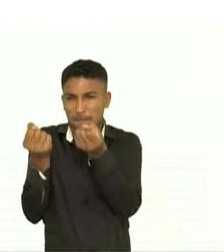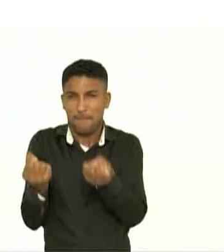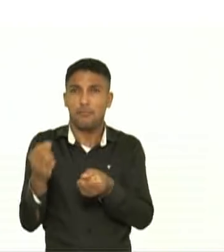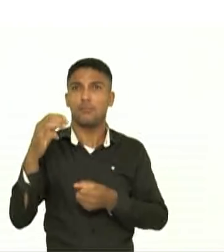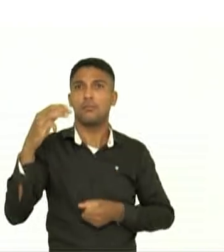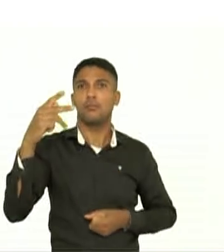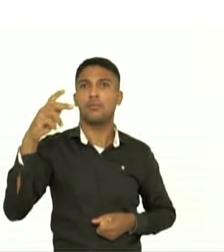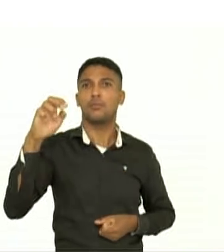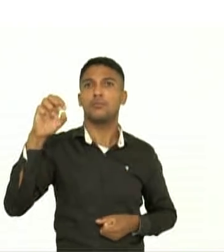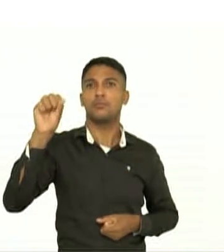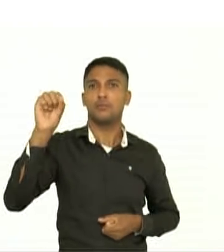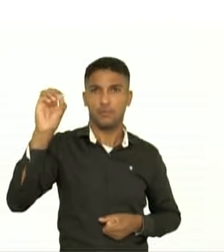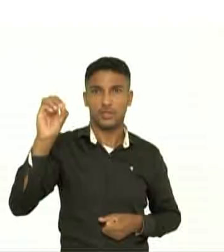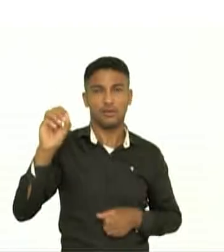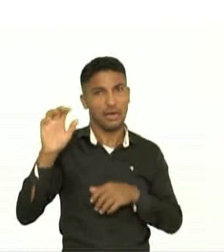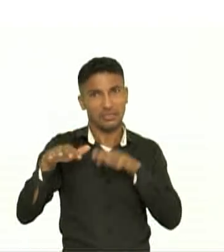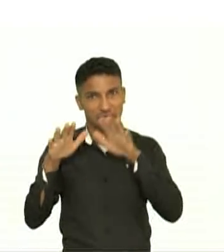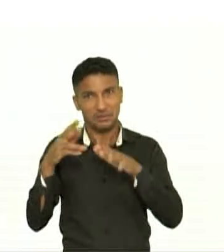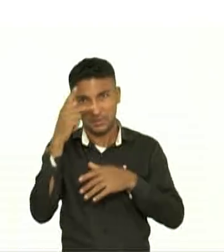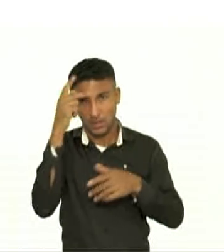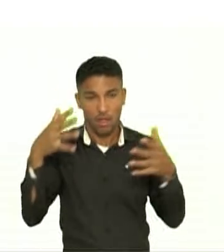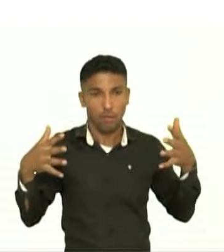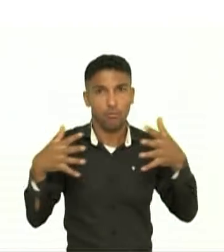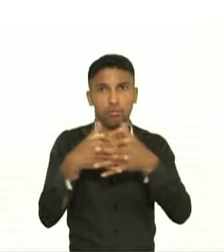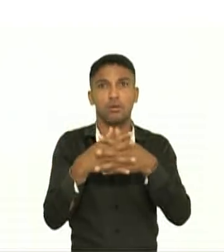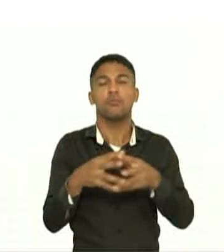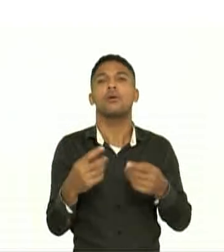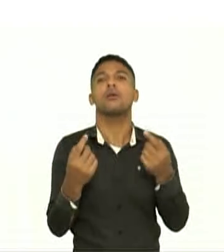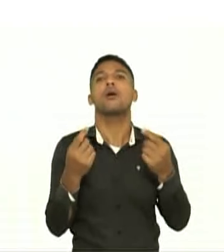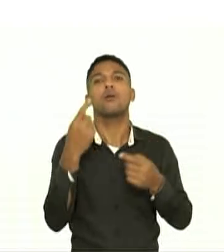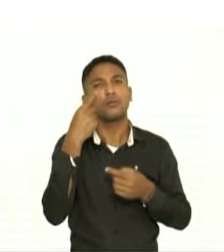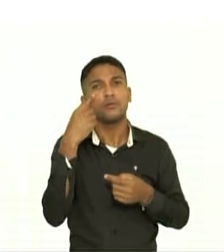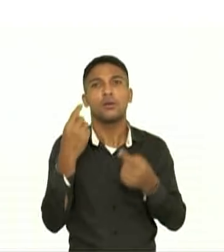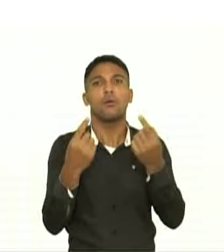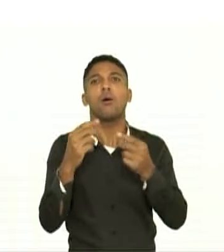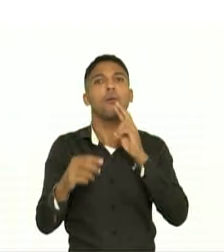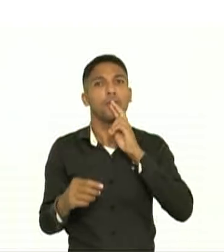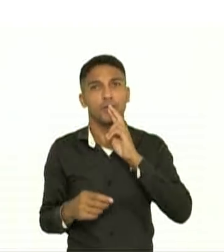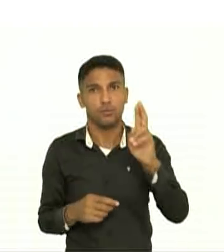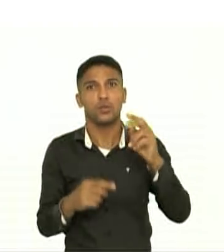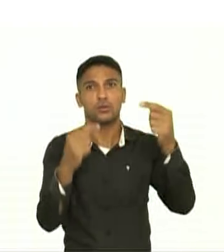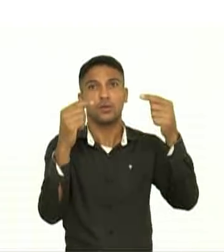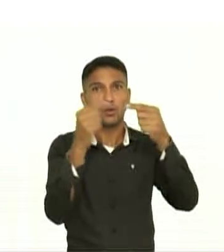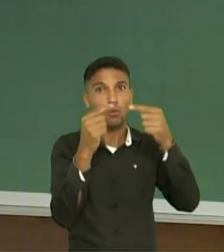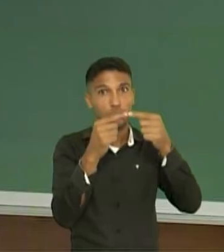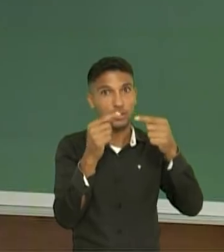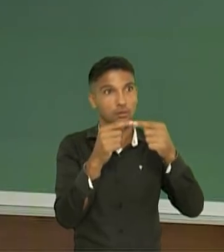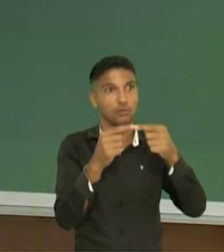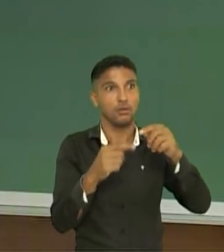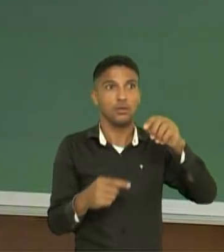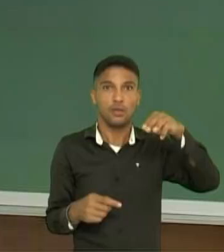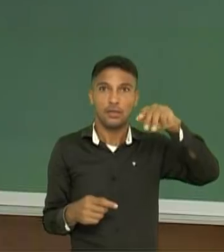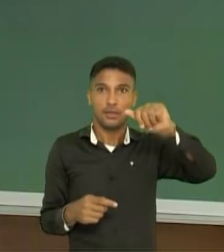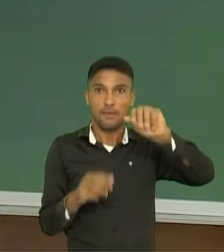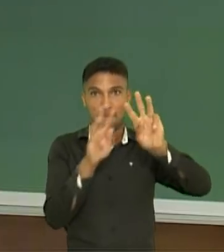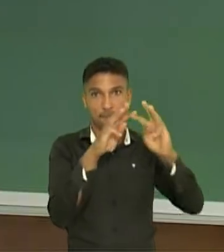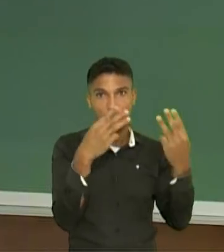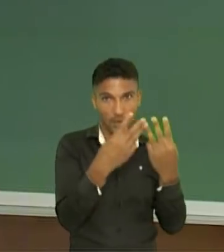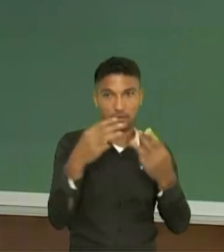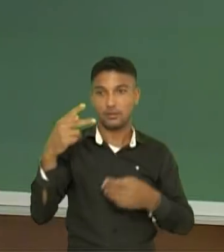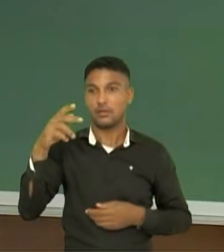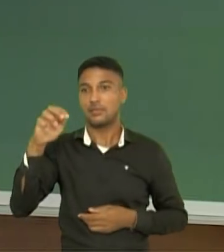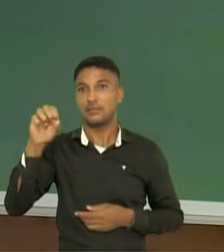indica corretamente a diferença entre massa e peso. Se você assistiu a aula anterior, eu tenho certeza que você vai acertar essa questão.